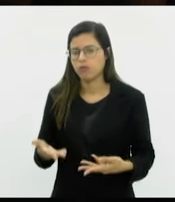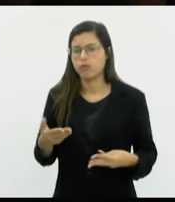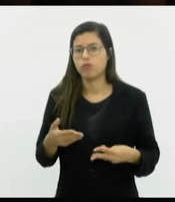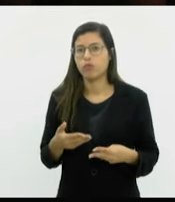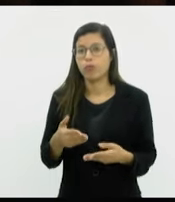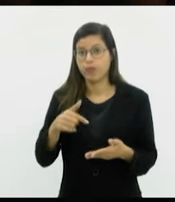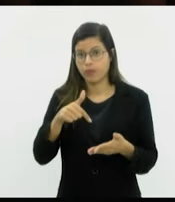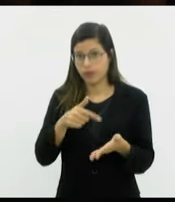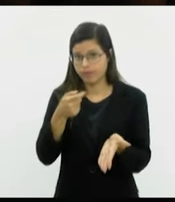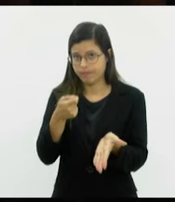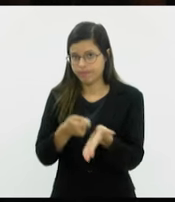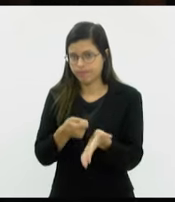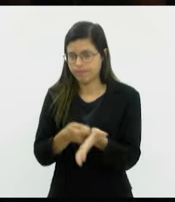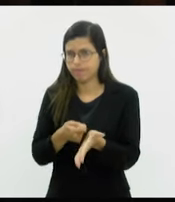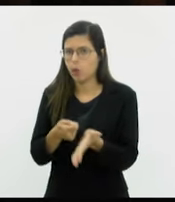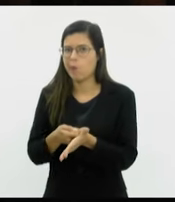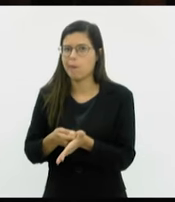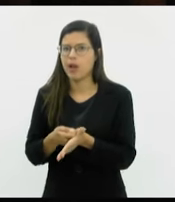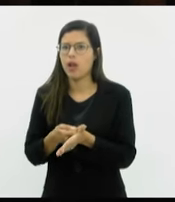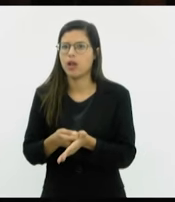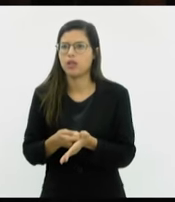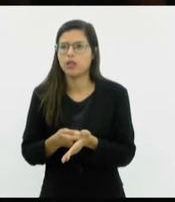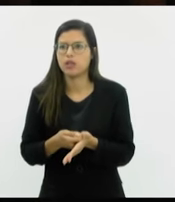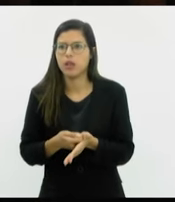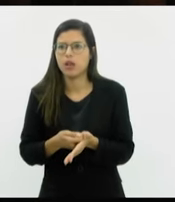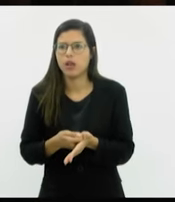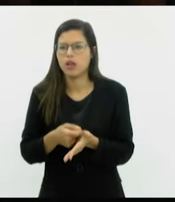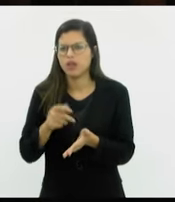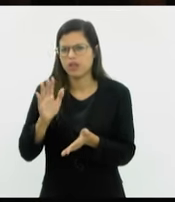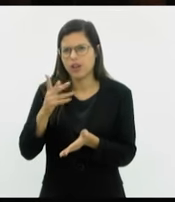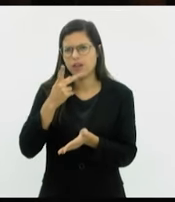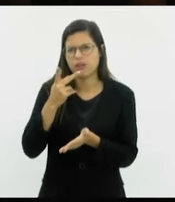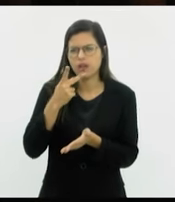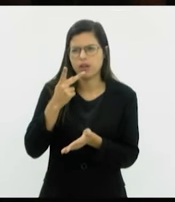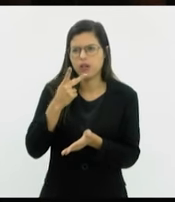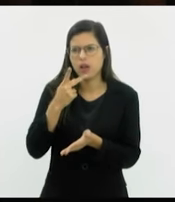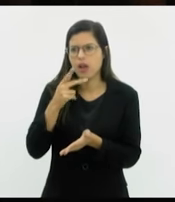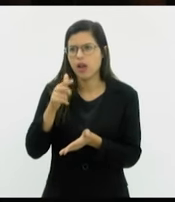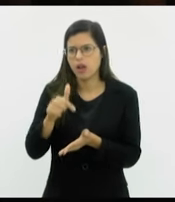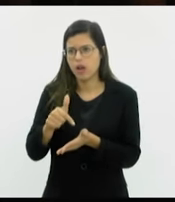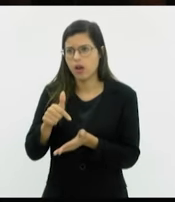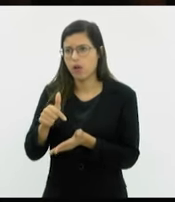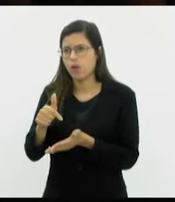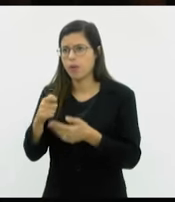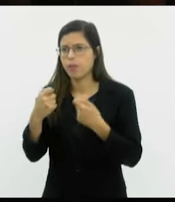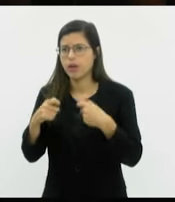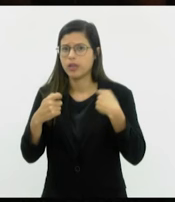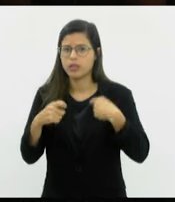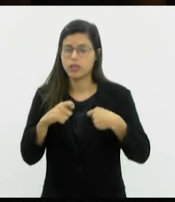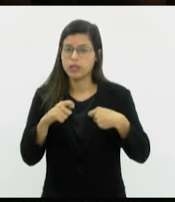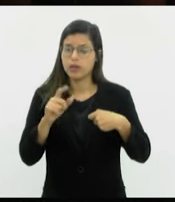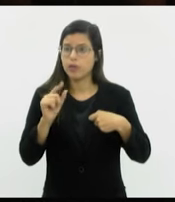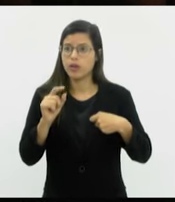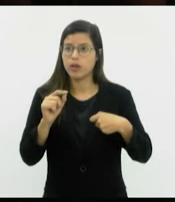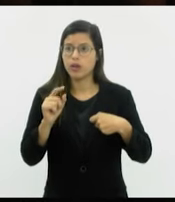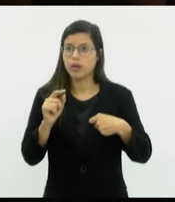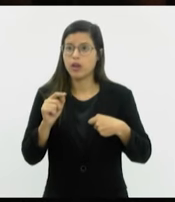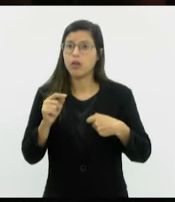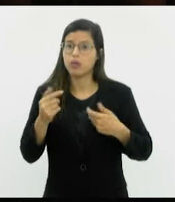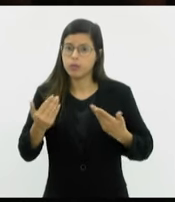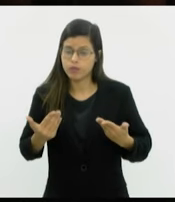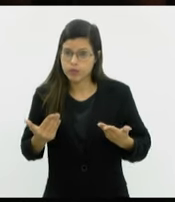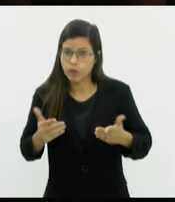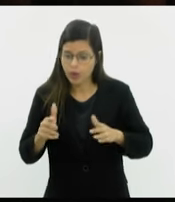que é cobrada para os serviços, ora falados aqui, da prestação, teria que ser meramente para que o serviço fosse